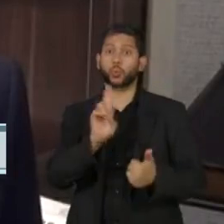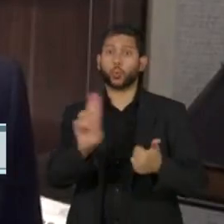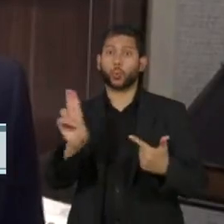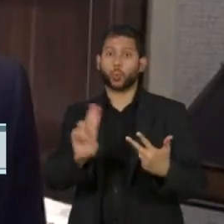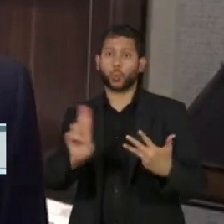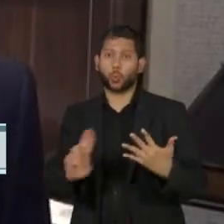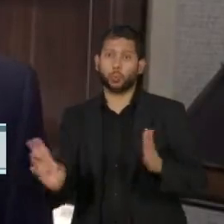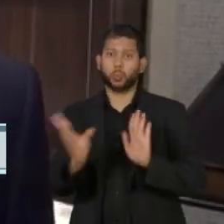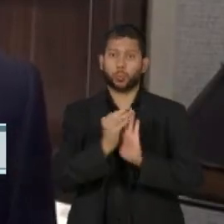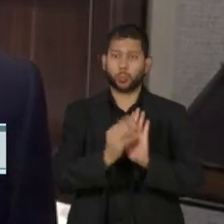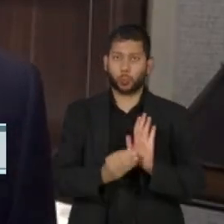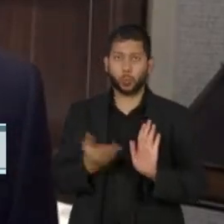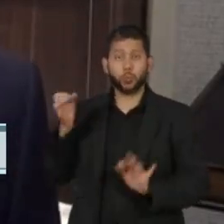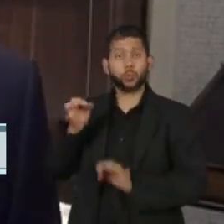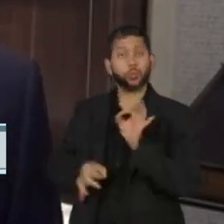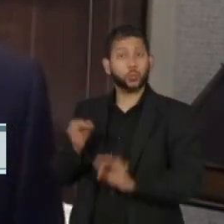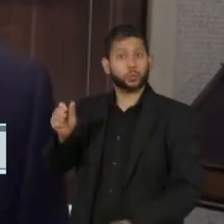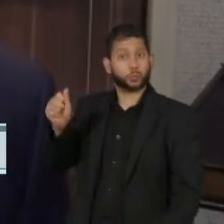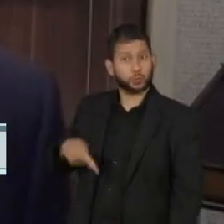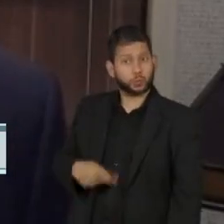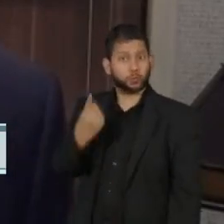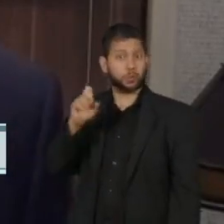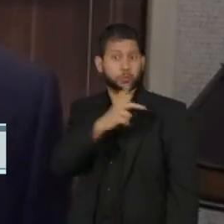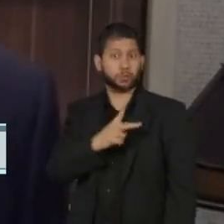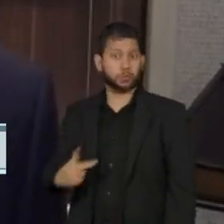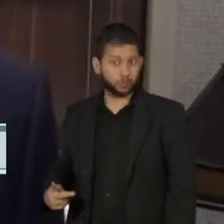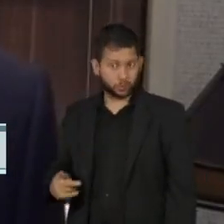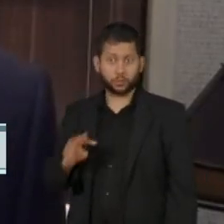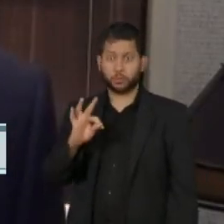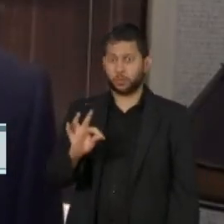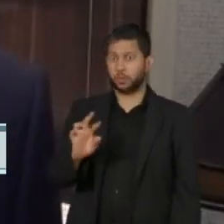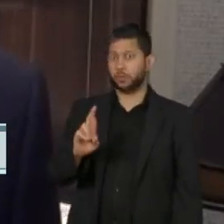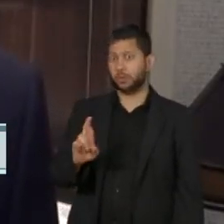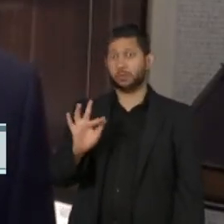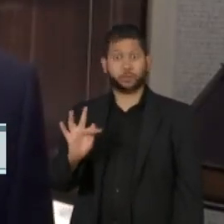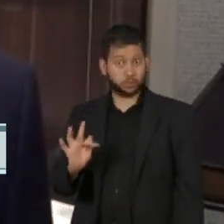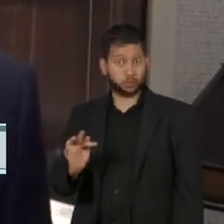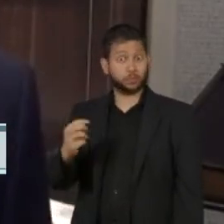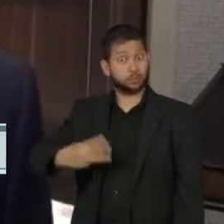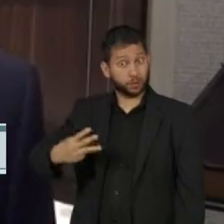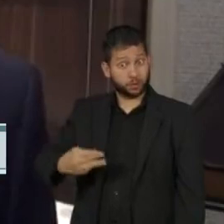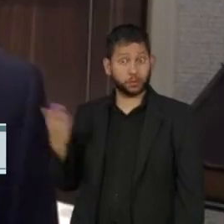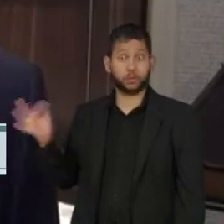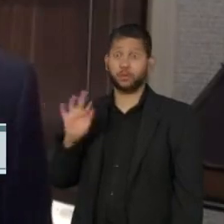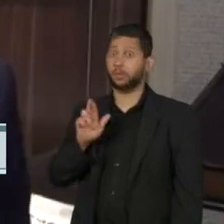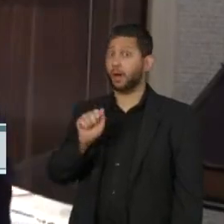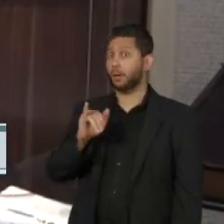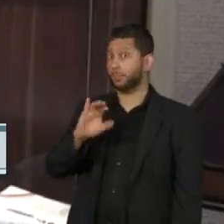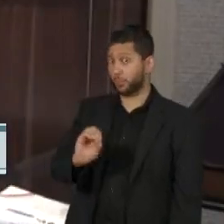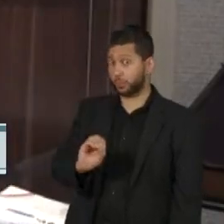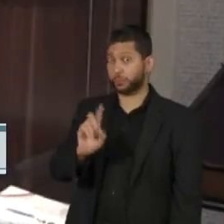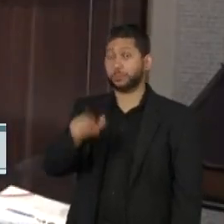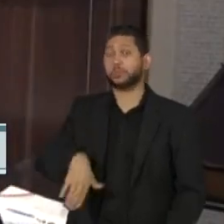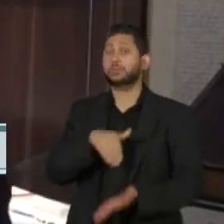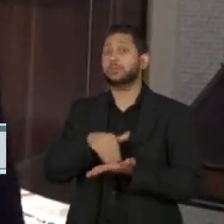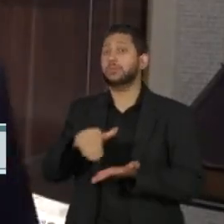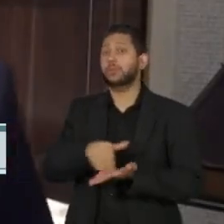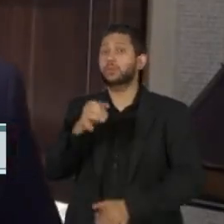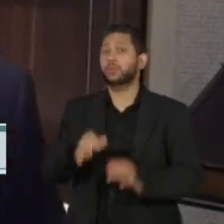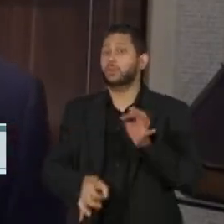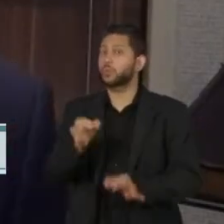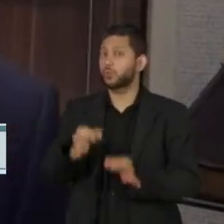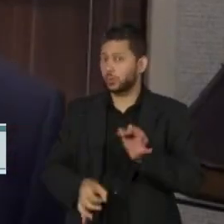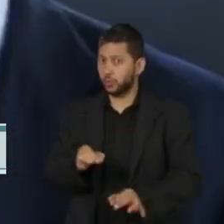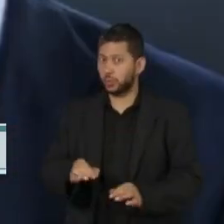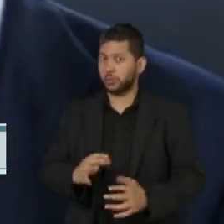juiz federal aposentado e ex-presidente do Tribunal Regional Federal 3 Fábio Prieto ocupará Secretaria de Justiça